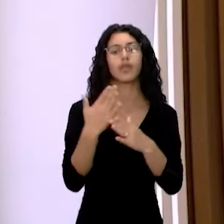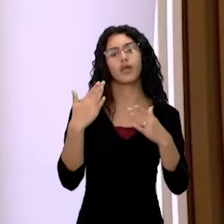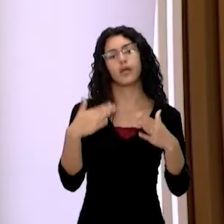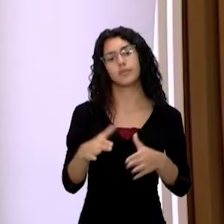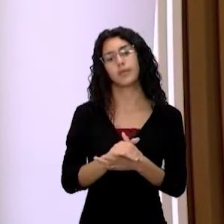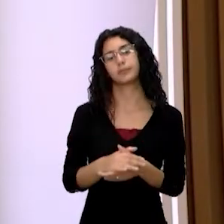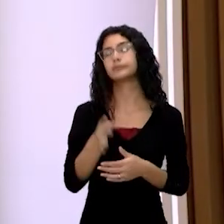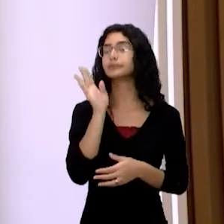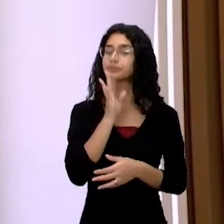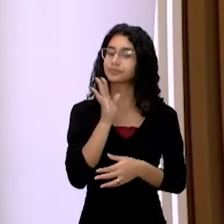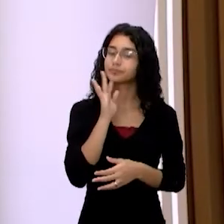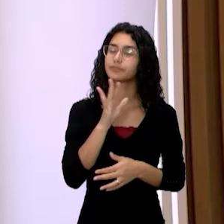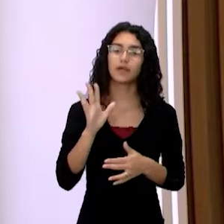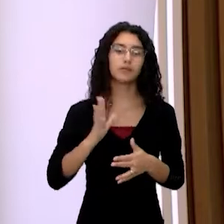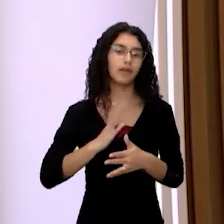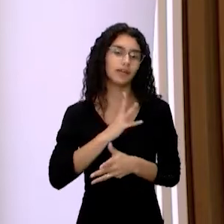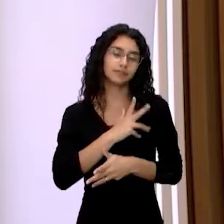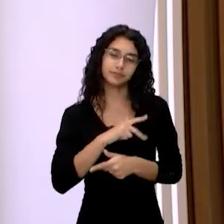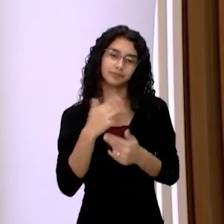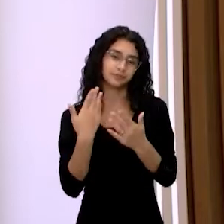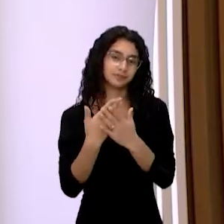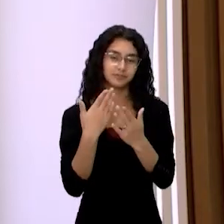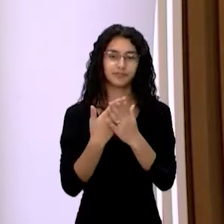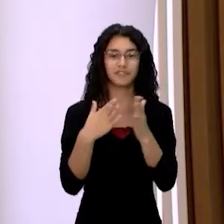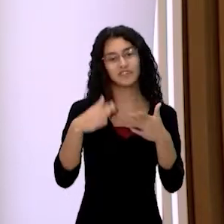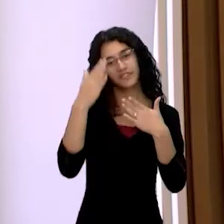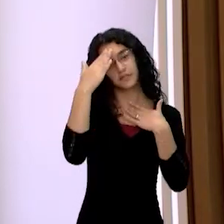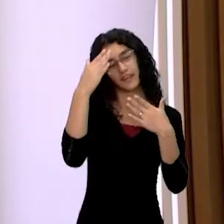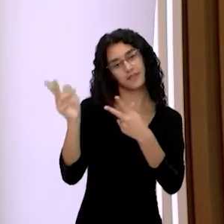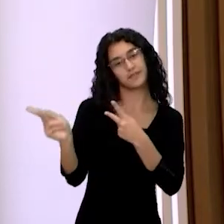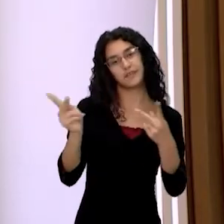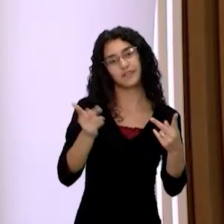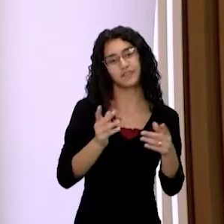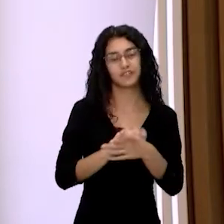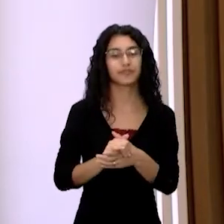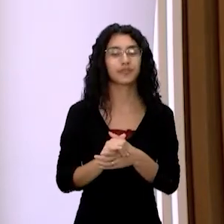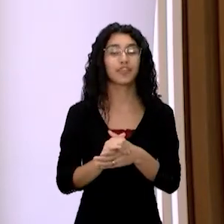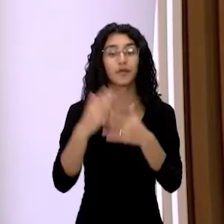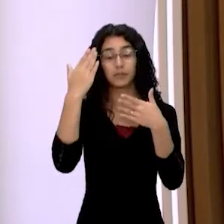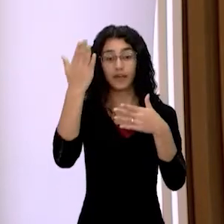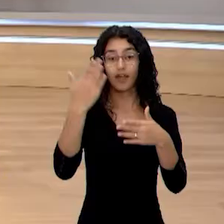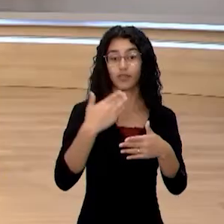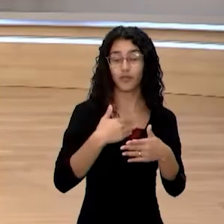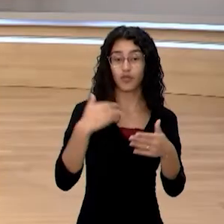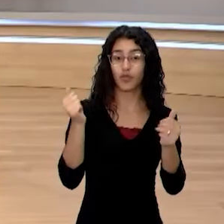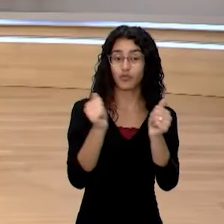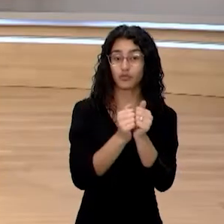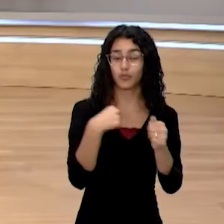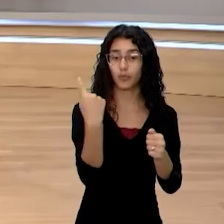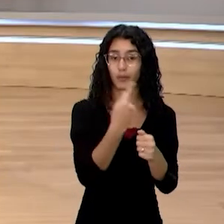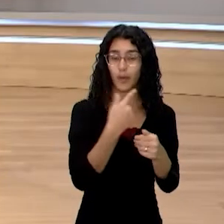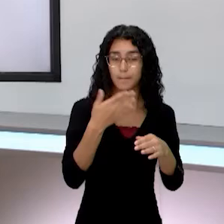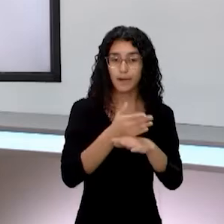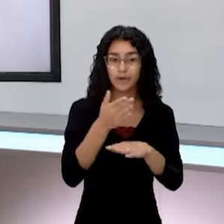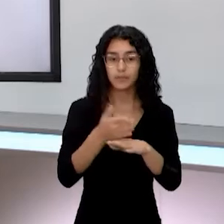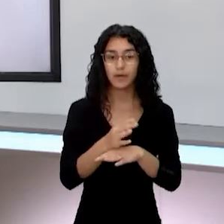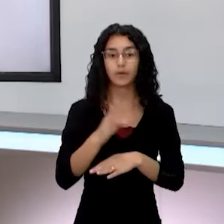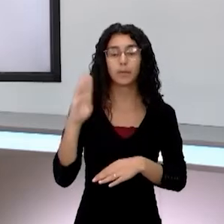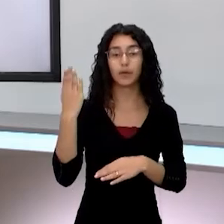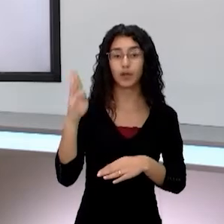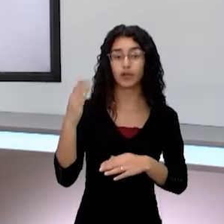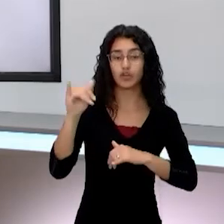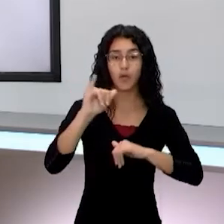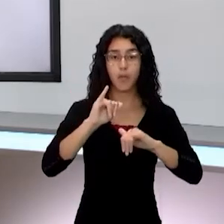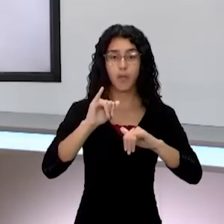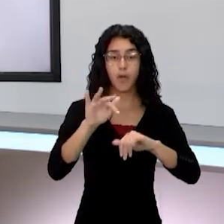Super bacana. Adorei a aula de hoje, Gostou? viu, Giba? Muito obrigada pelo convite, viu? Obrigado eu que estou aqui com a gente aqui, sempre participando aqui. Biologia,